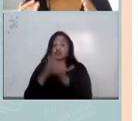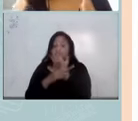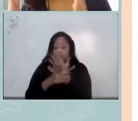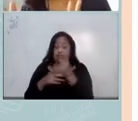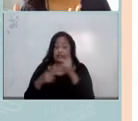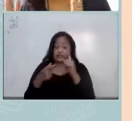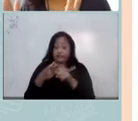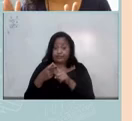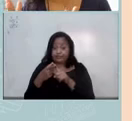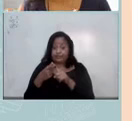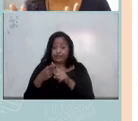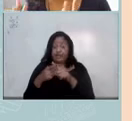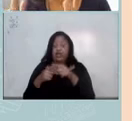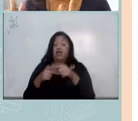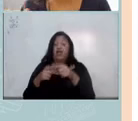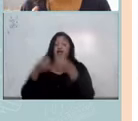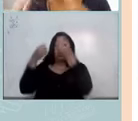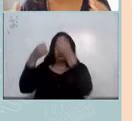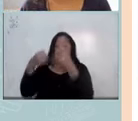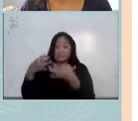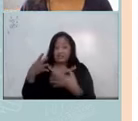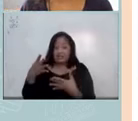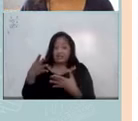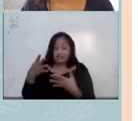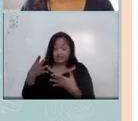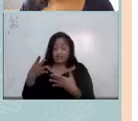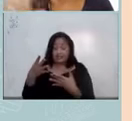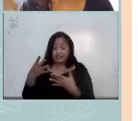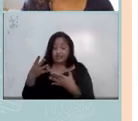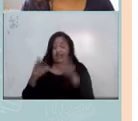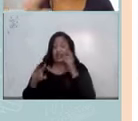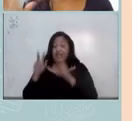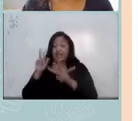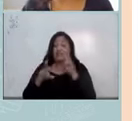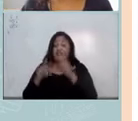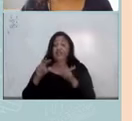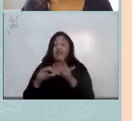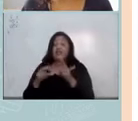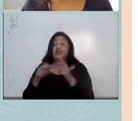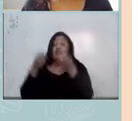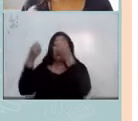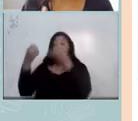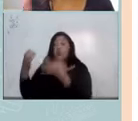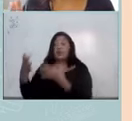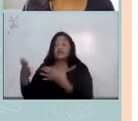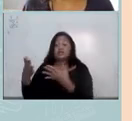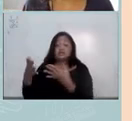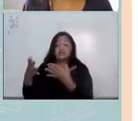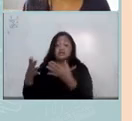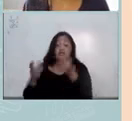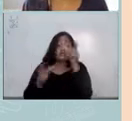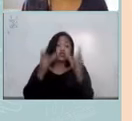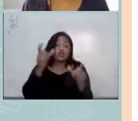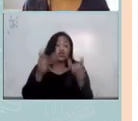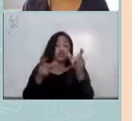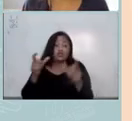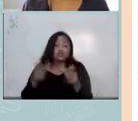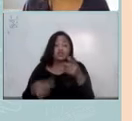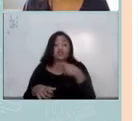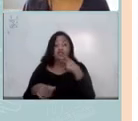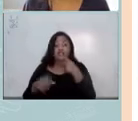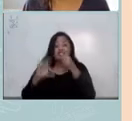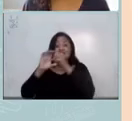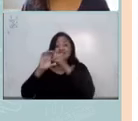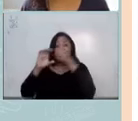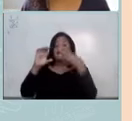e em relação ao número e distribuição de casos aí no local ou no mundo, ok? Então, falando aí da classificação das doenças